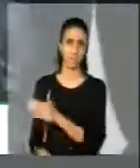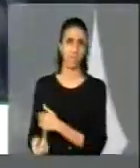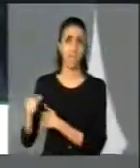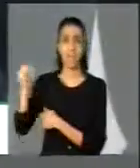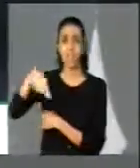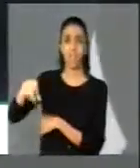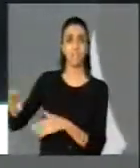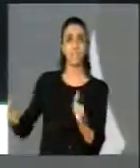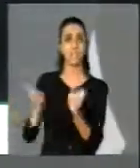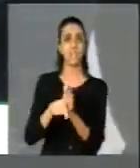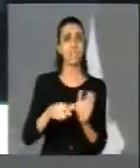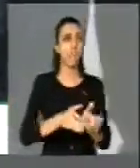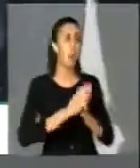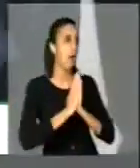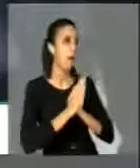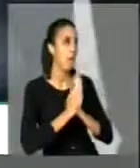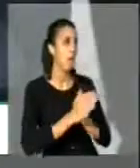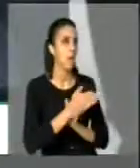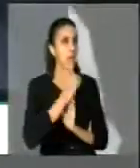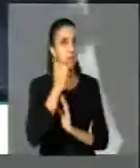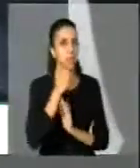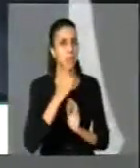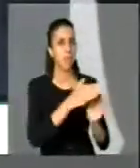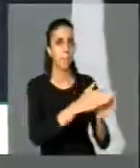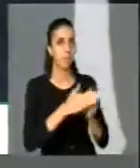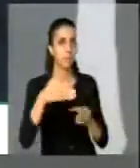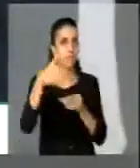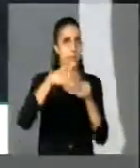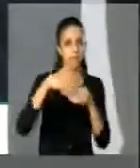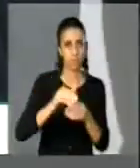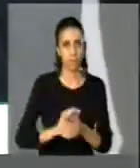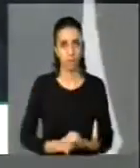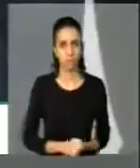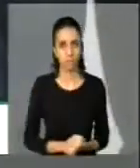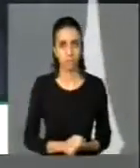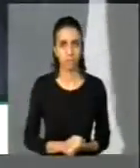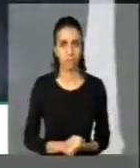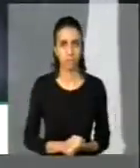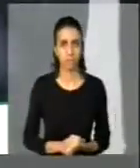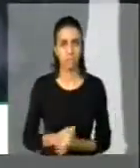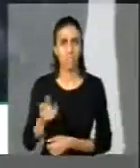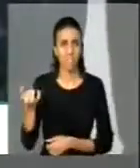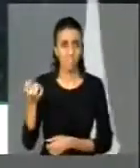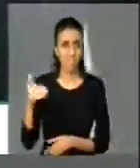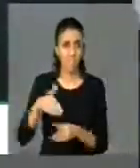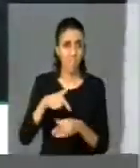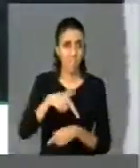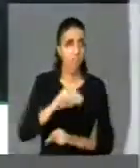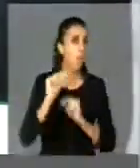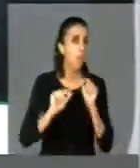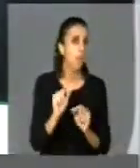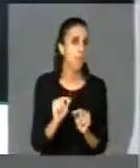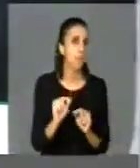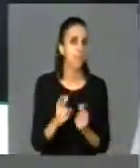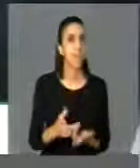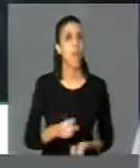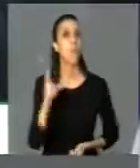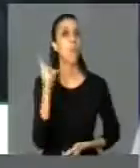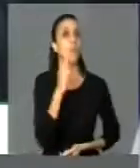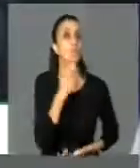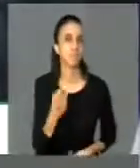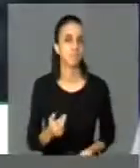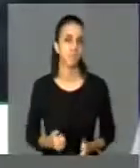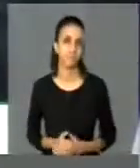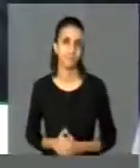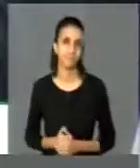para o deputado vir aqui de tarde para votar. O que é que ele quer votar aqui? Quer votar a urgência